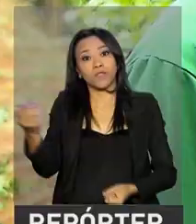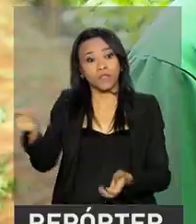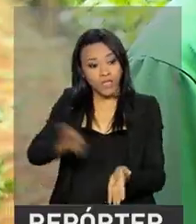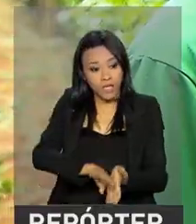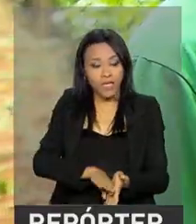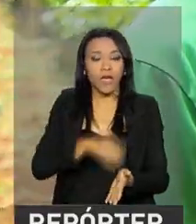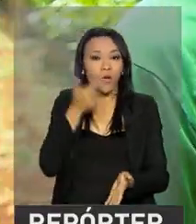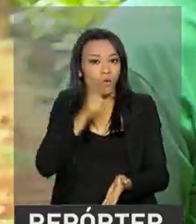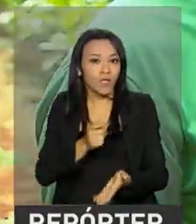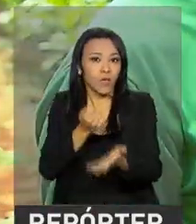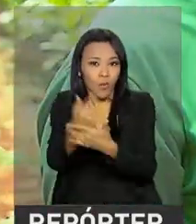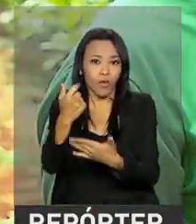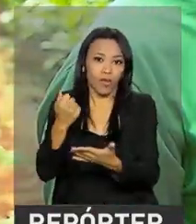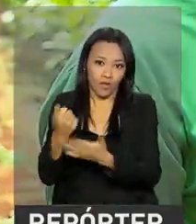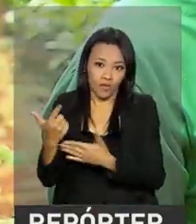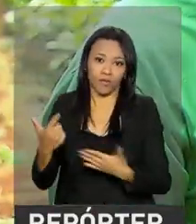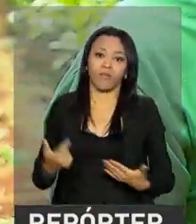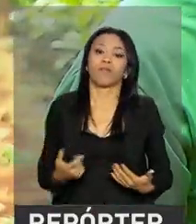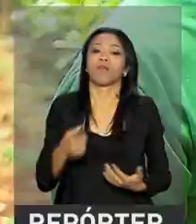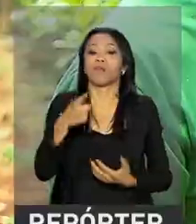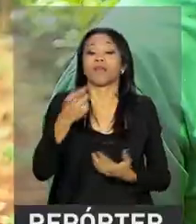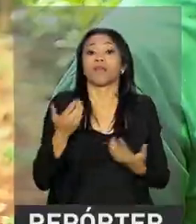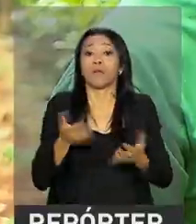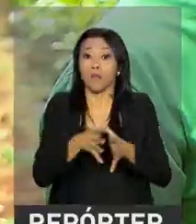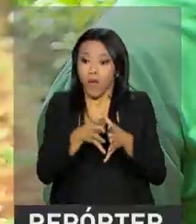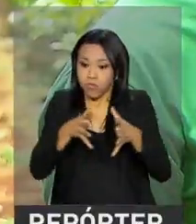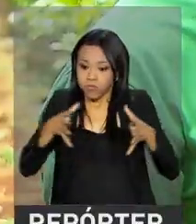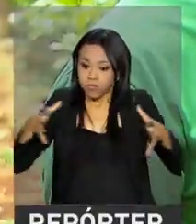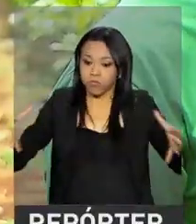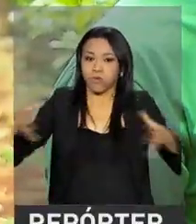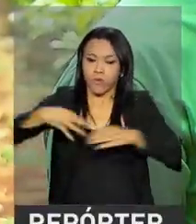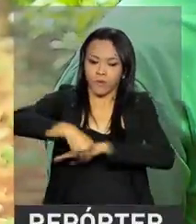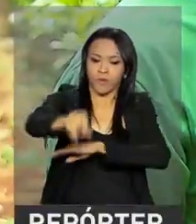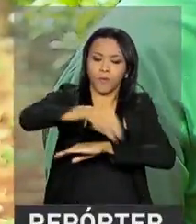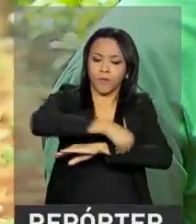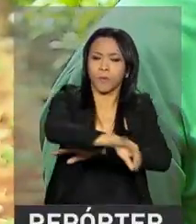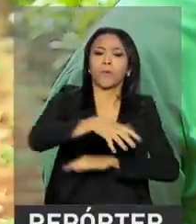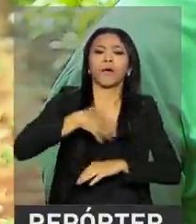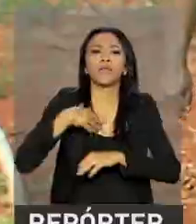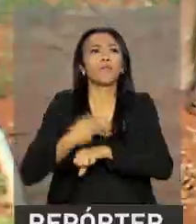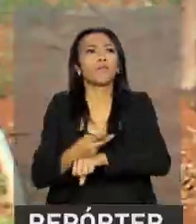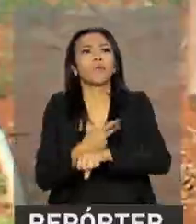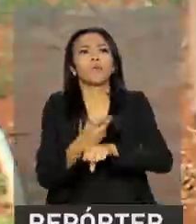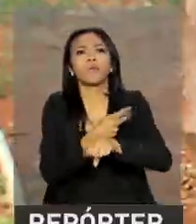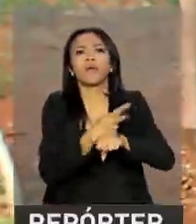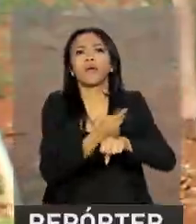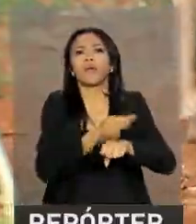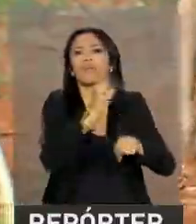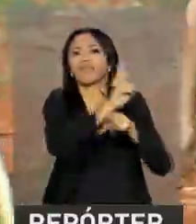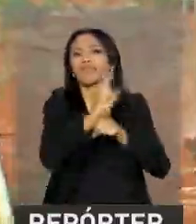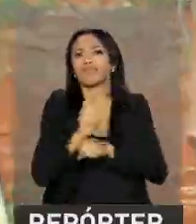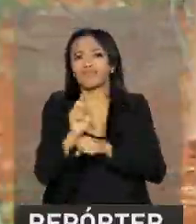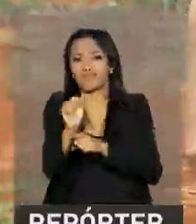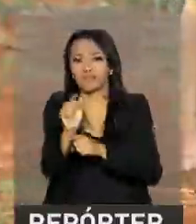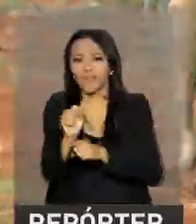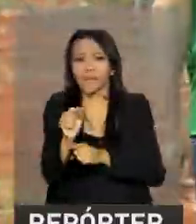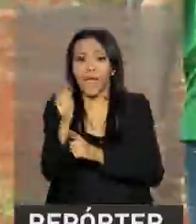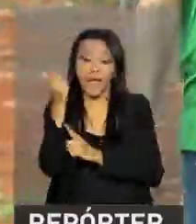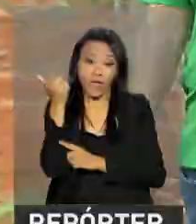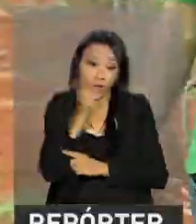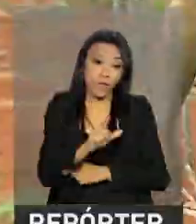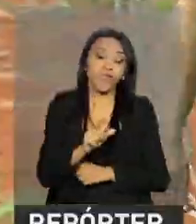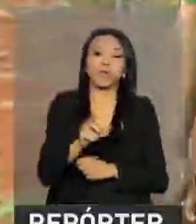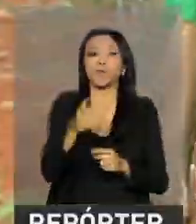cá na época para aumentar a produção joão começou uma busca por financiamento em 2011 encontrou o